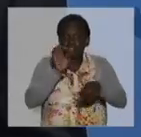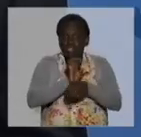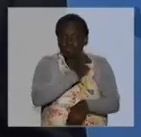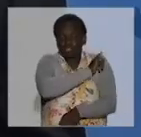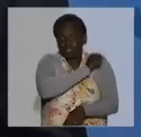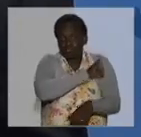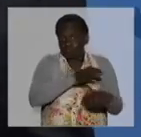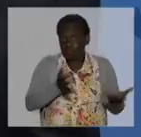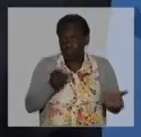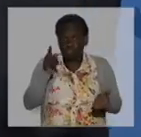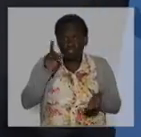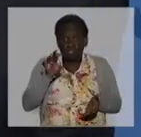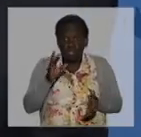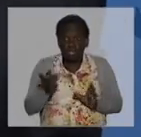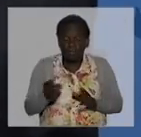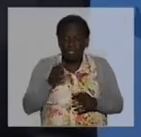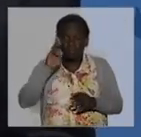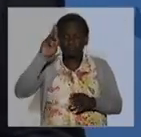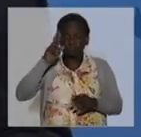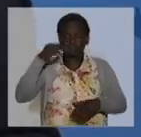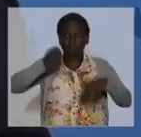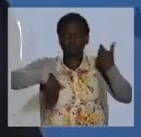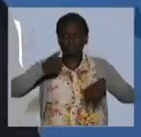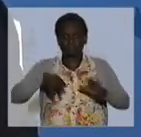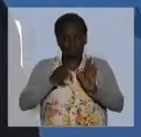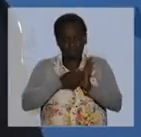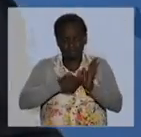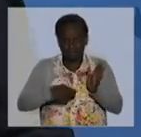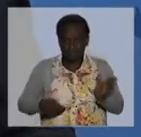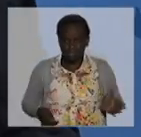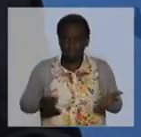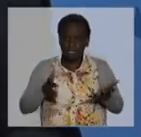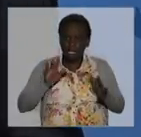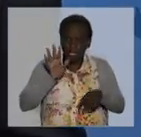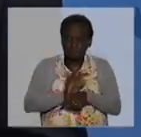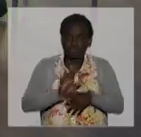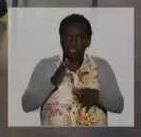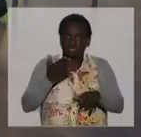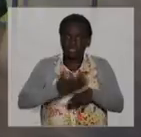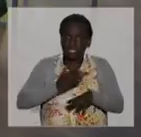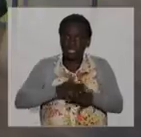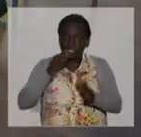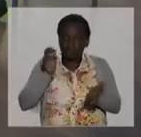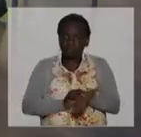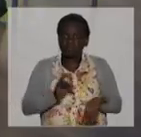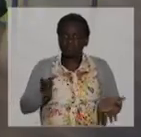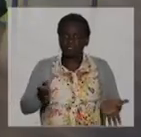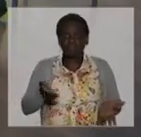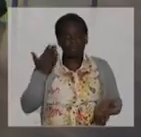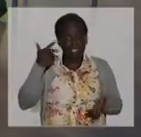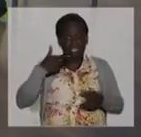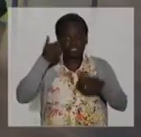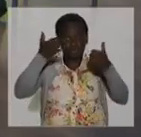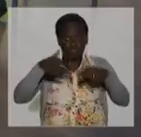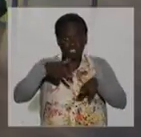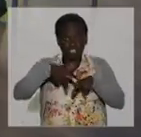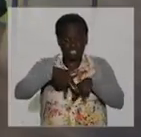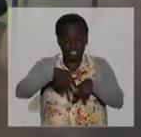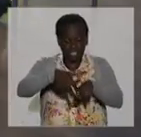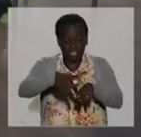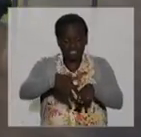Janeiro? O senhor apenas foi um interlocutor para que isso seja colocado em prática. Falamos outro dia aqui do skate que passou a